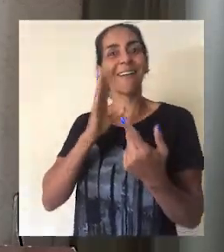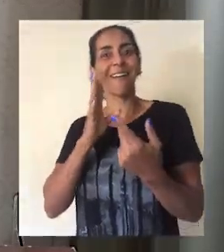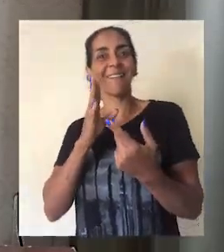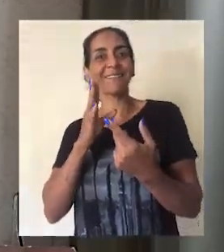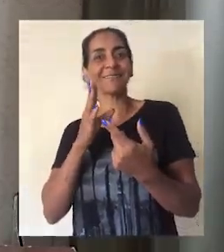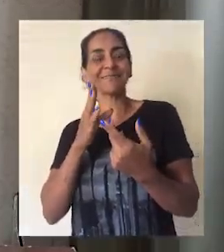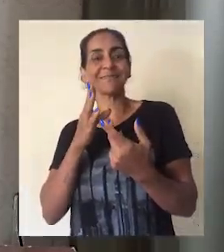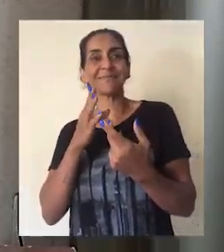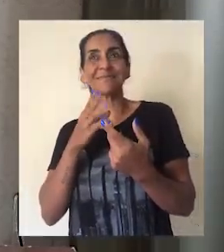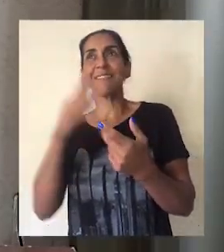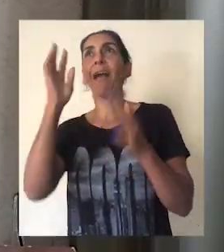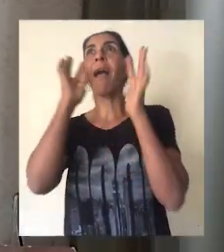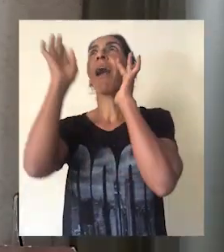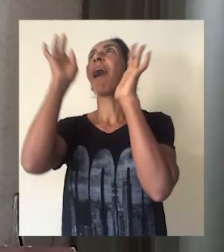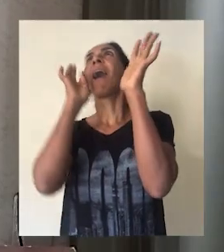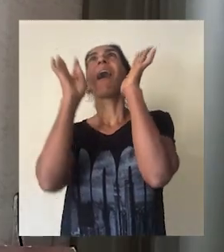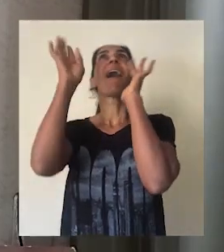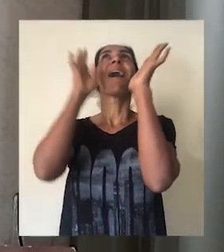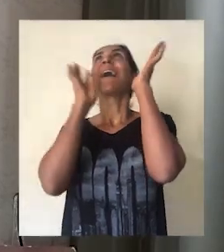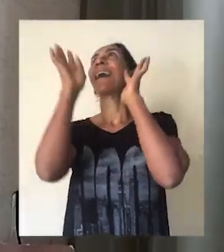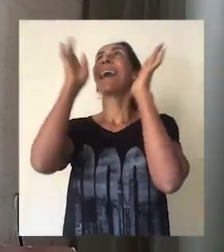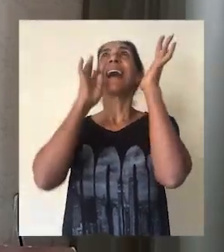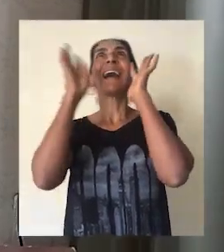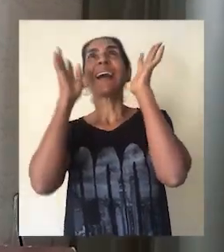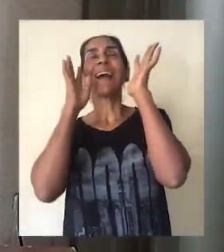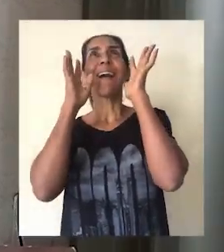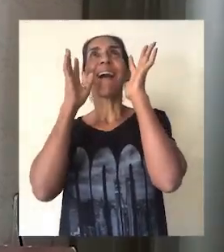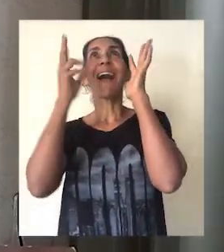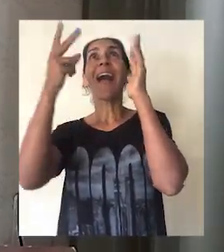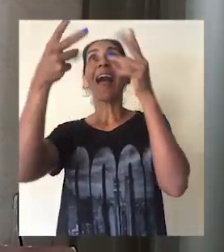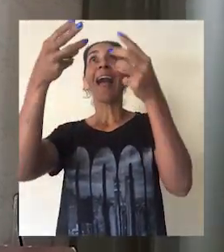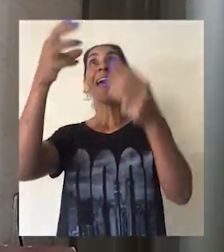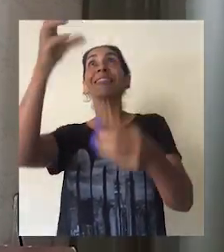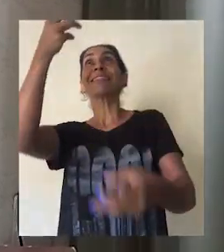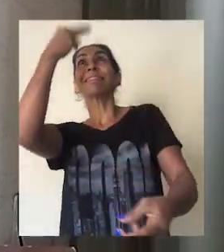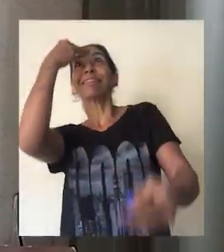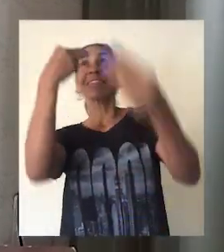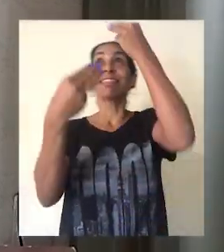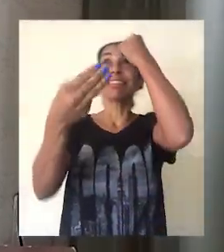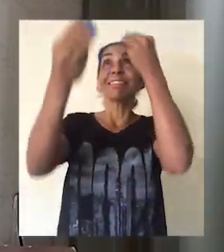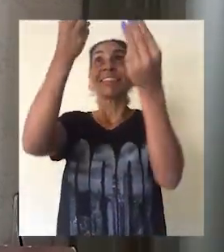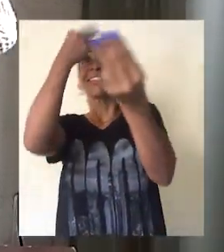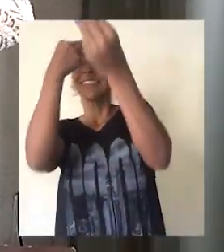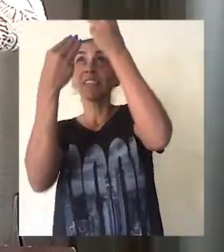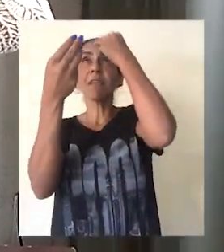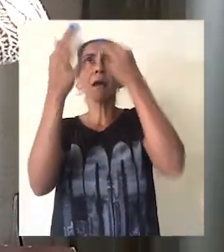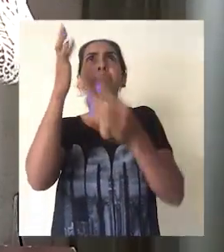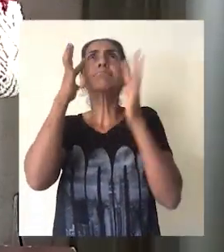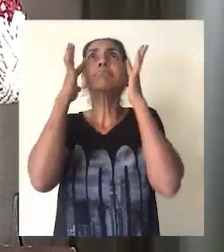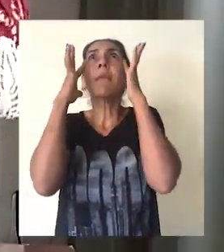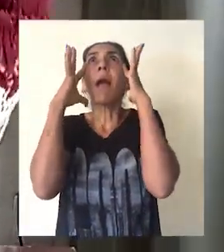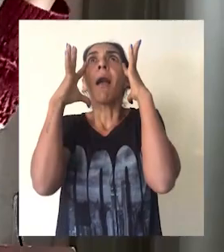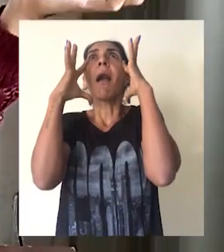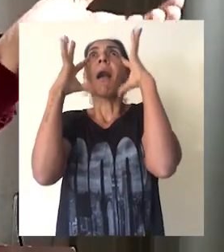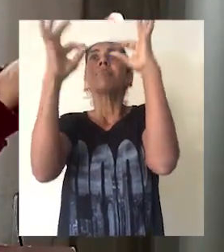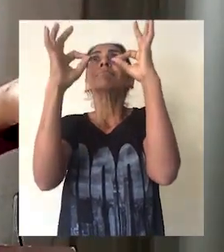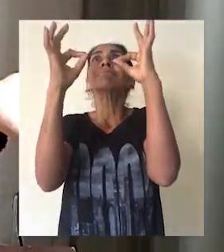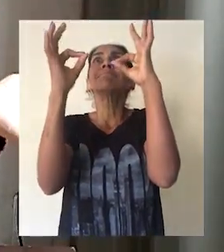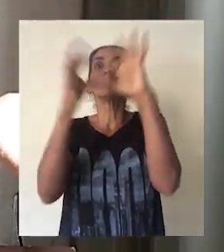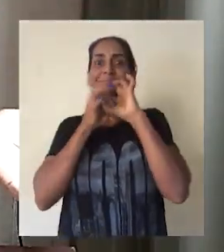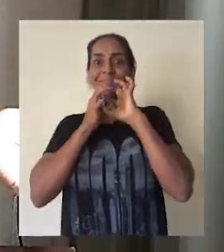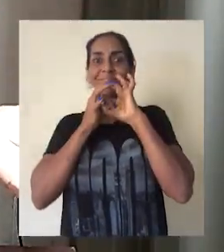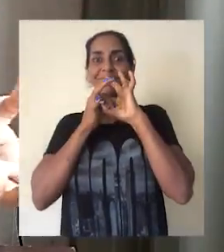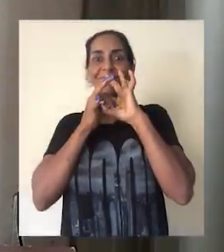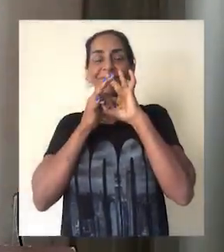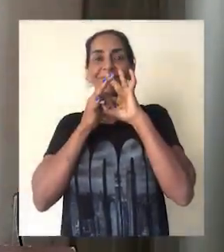despertando aí uma imaginação muito grande no leitor, vai prendendo a atenção, vai fazendo com que você fique imaginando, meu Deus, e agora? O que